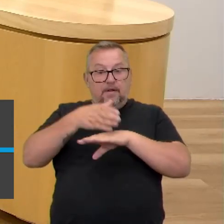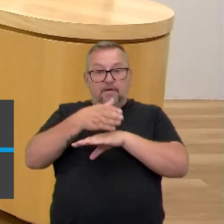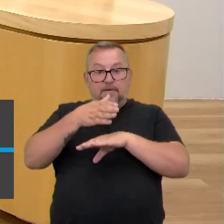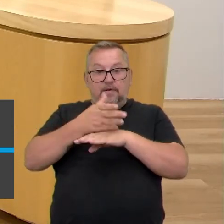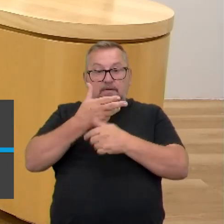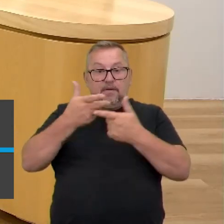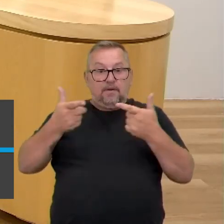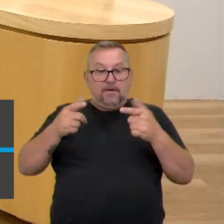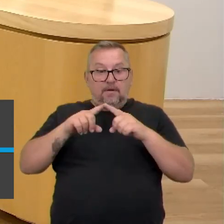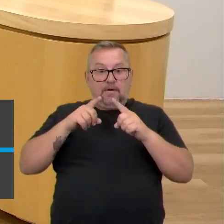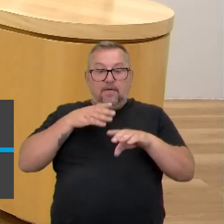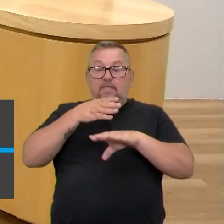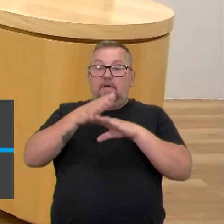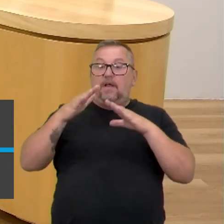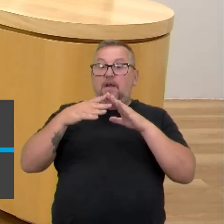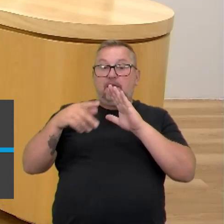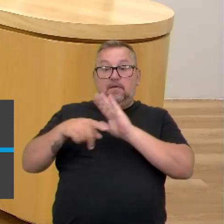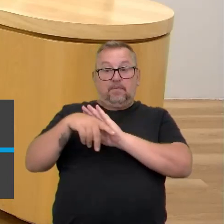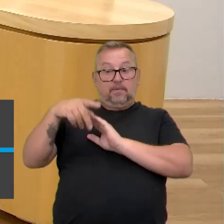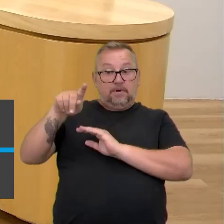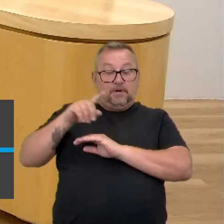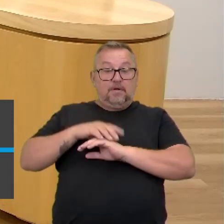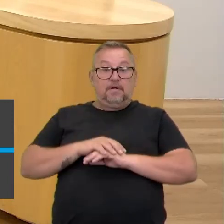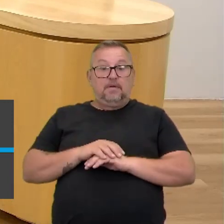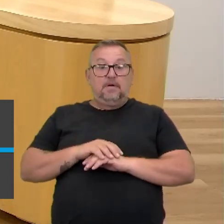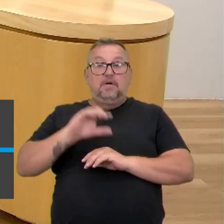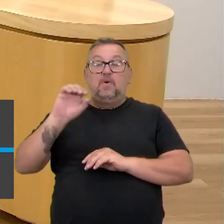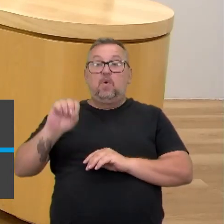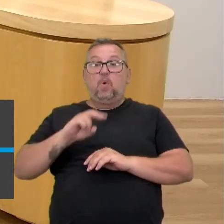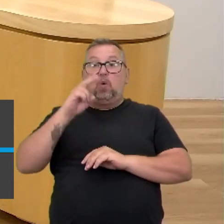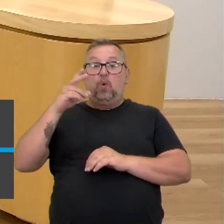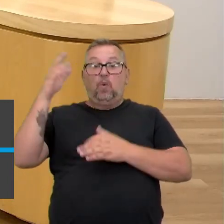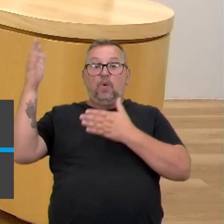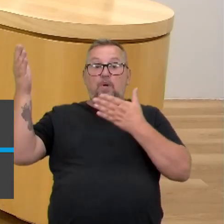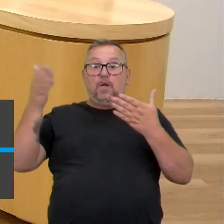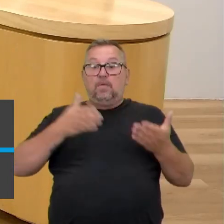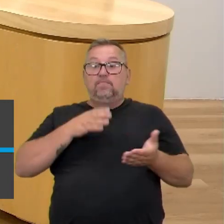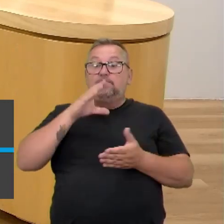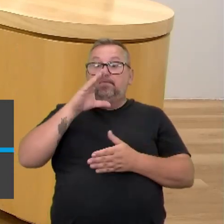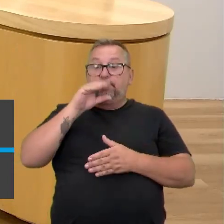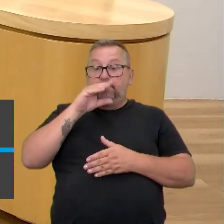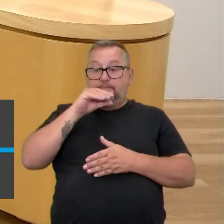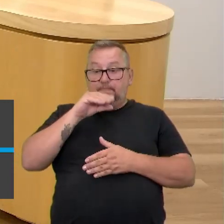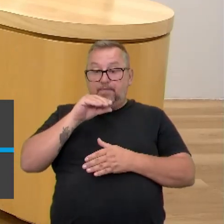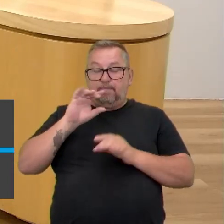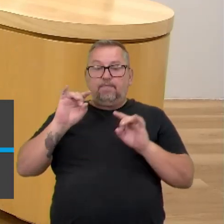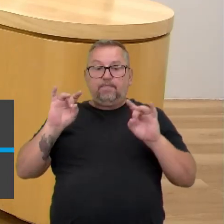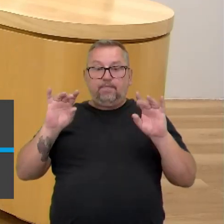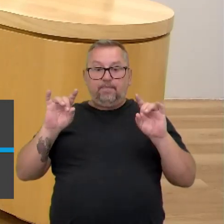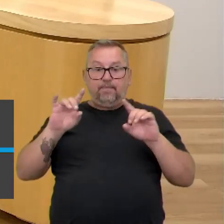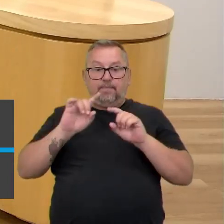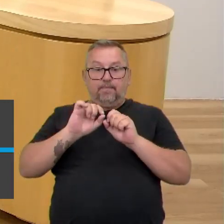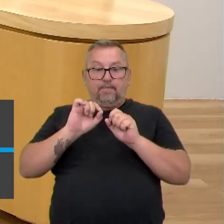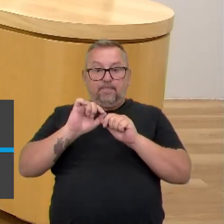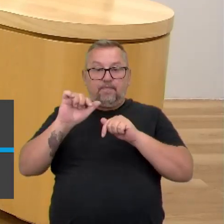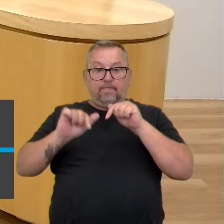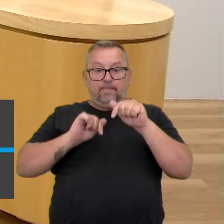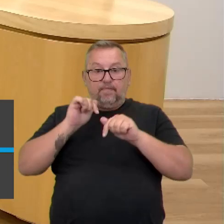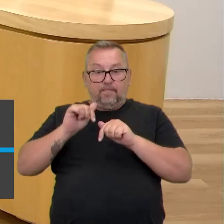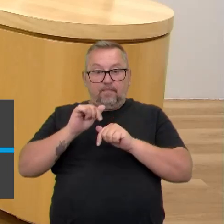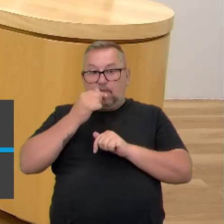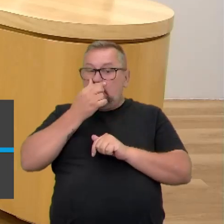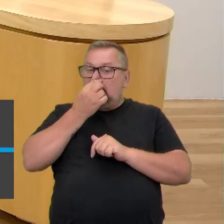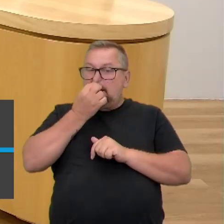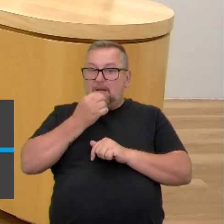coisa do mundo que vai cair na casa deles. Ou eles trazem funcionários especializados para poder fazer esse serviço do